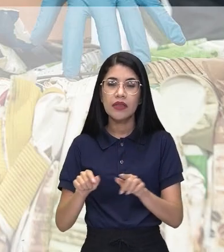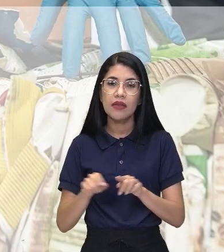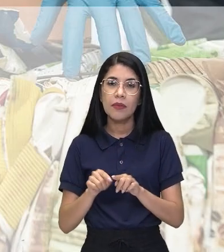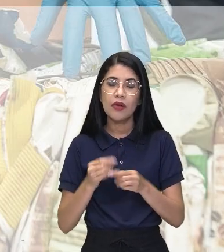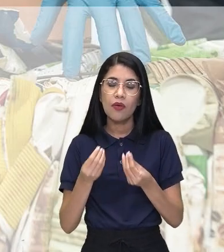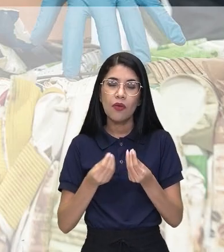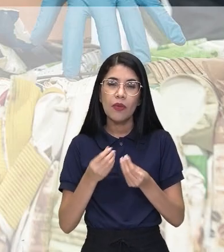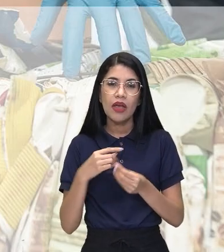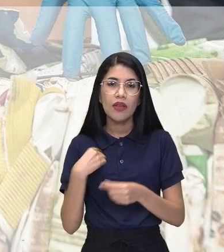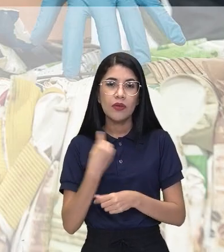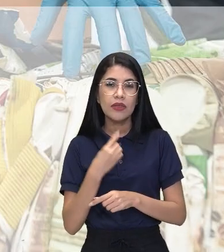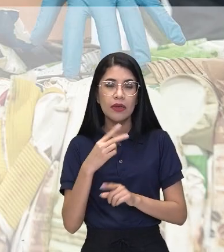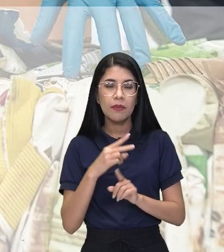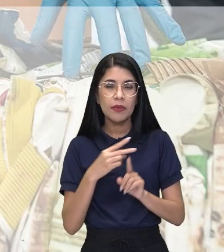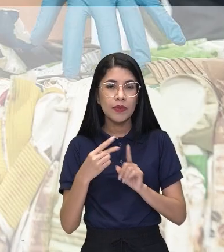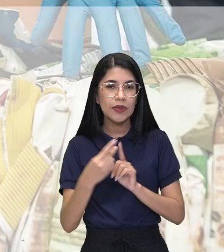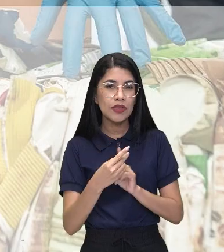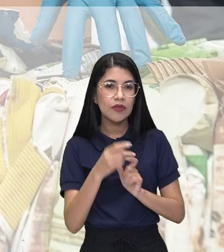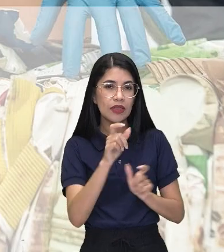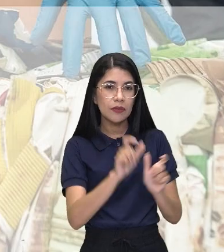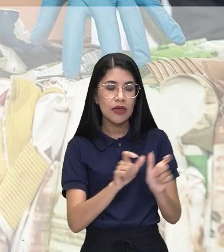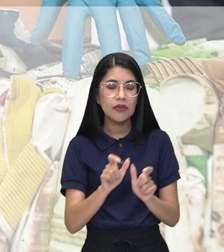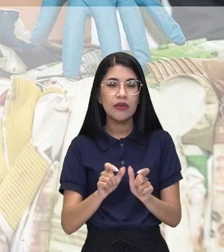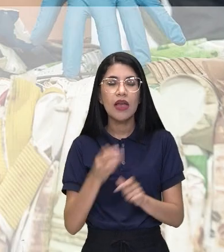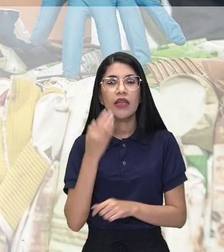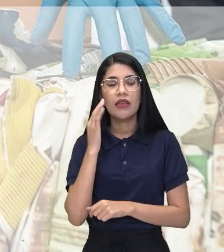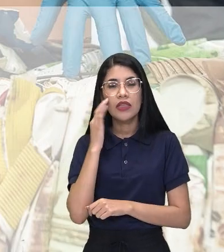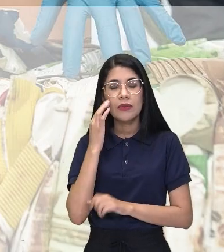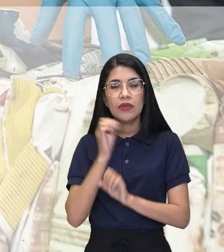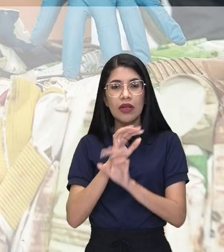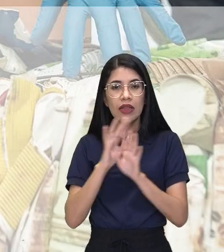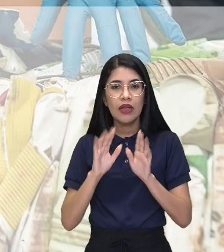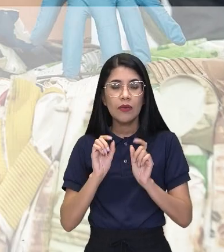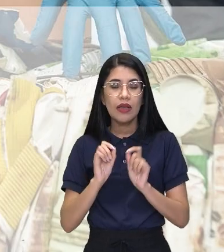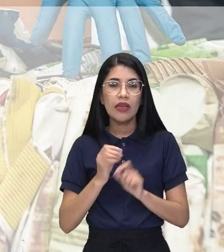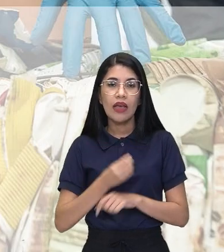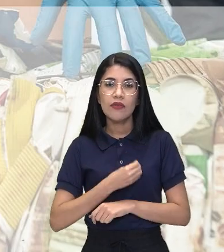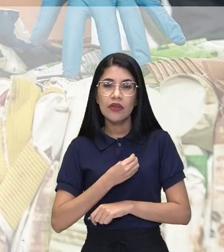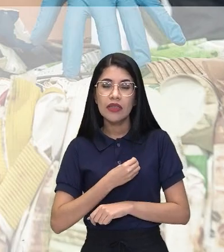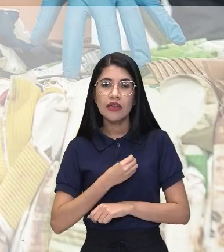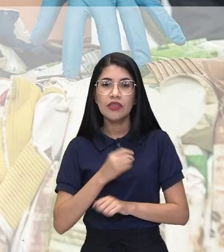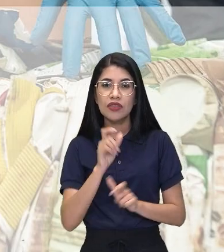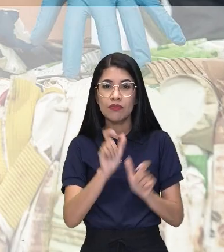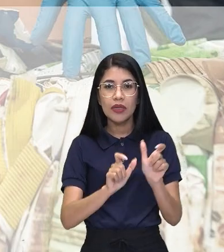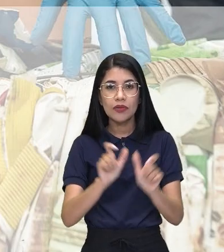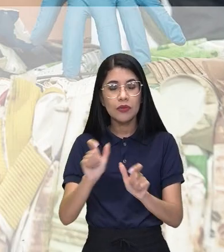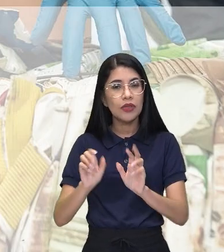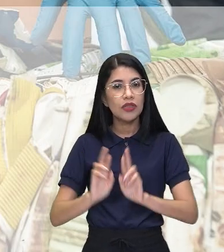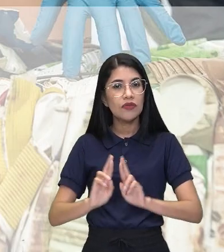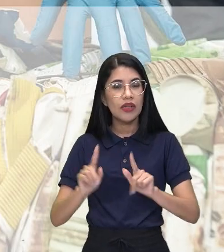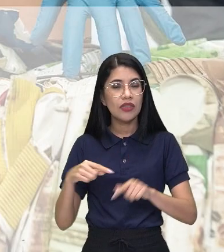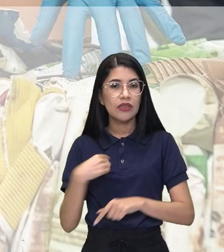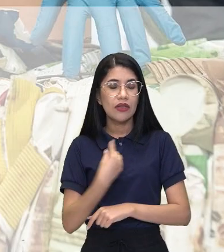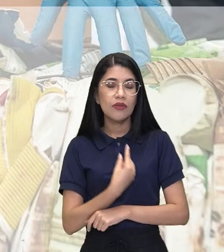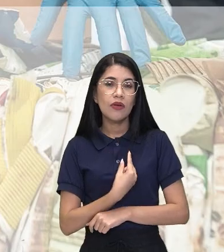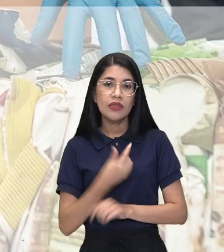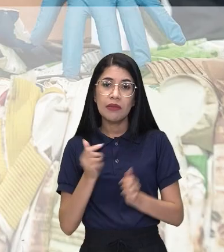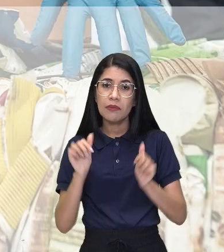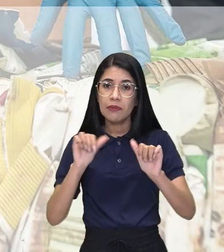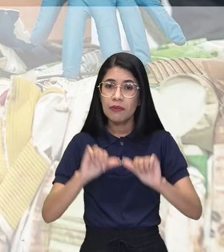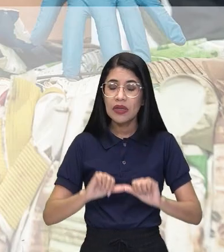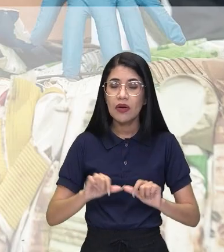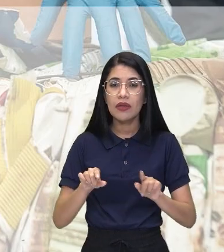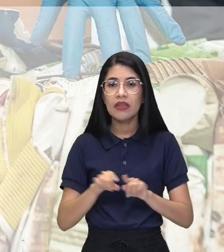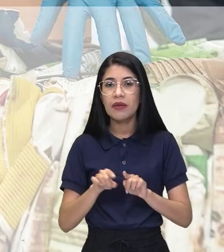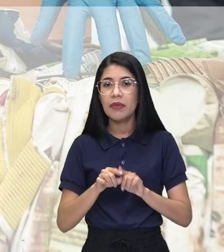pessoas, a compreensão de que existem pessoas que não estão vivendo igual a gente, estão vivendo pior do que a gente, com dificuldades que a